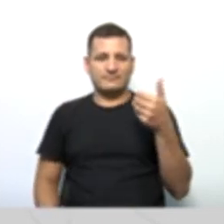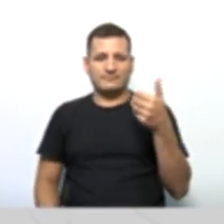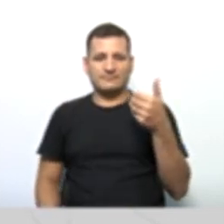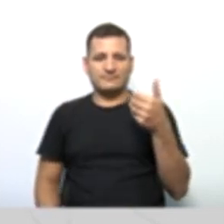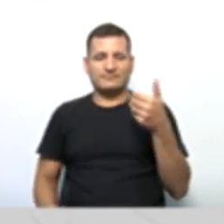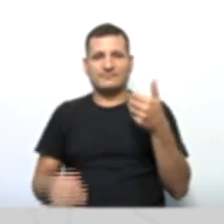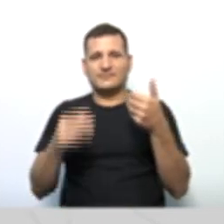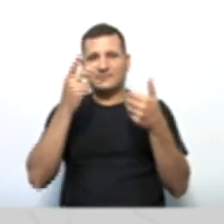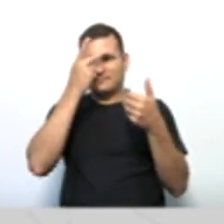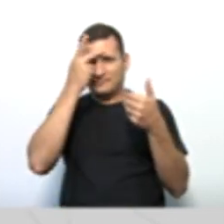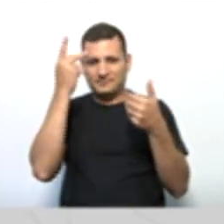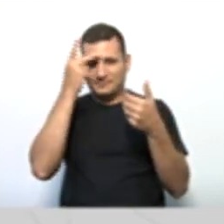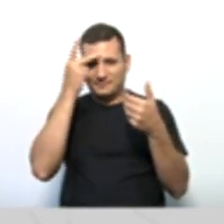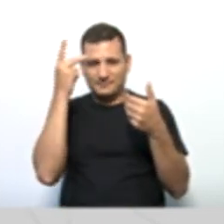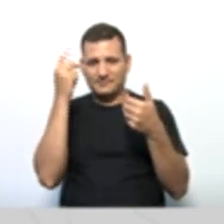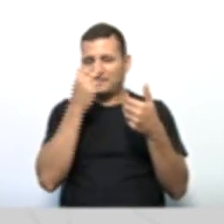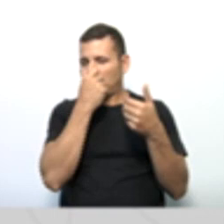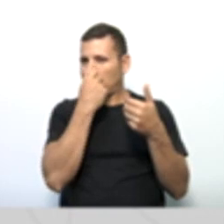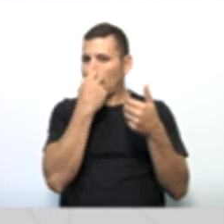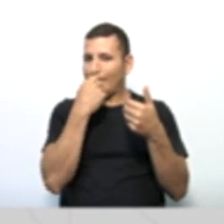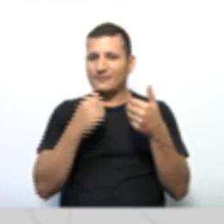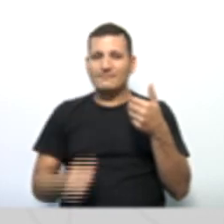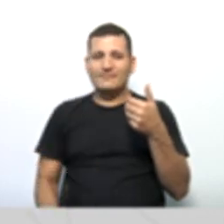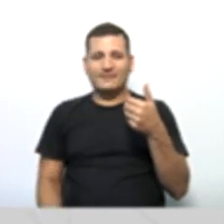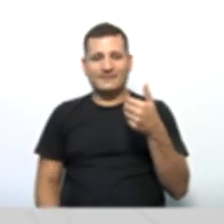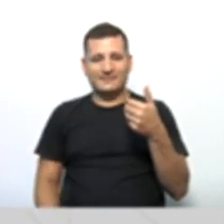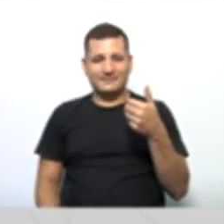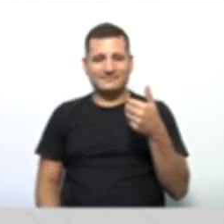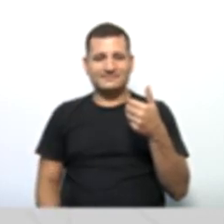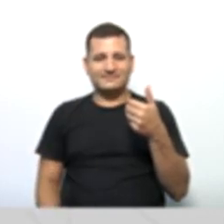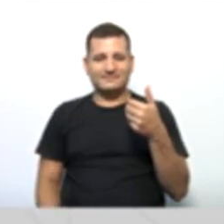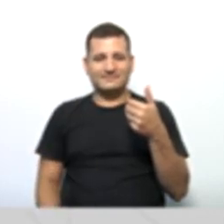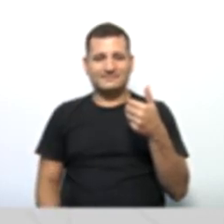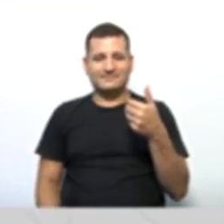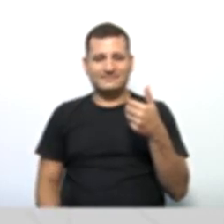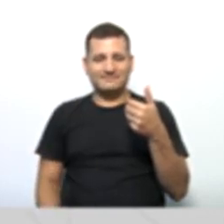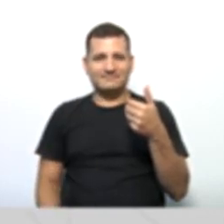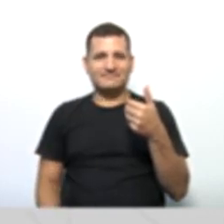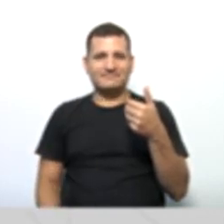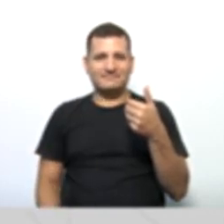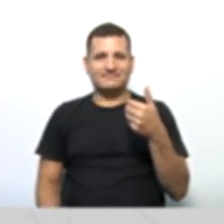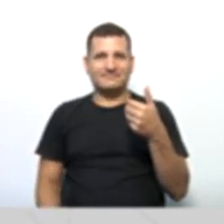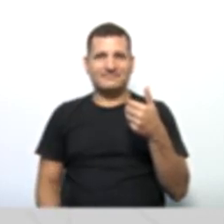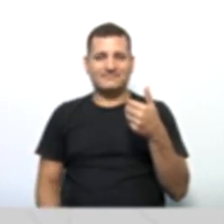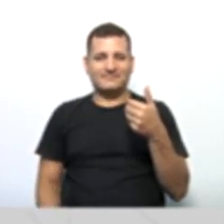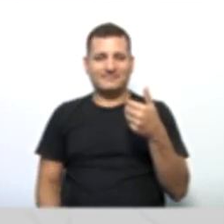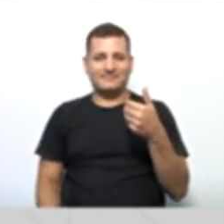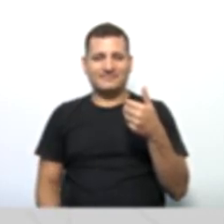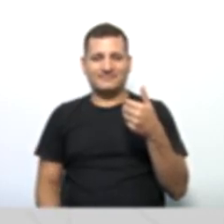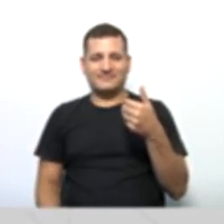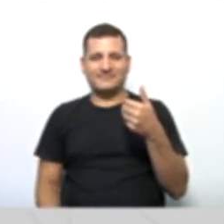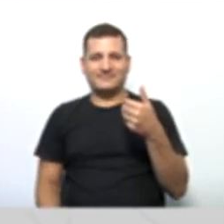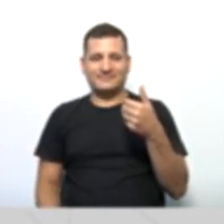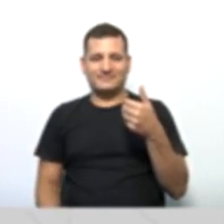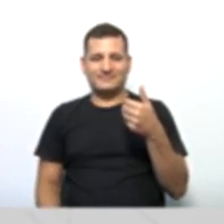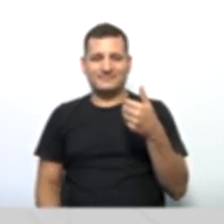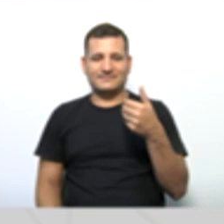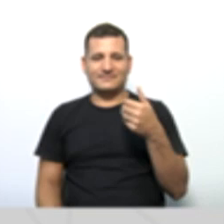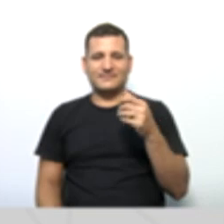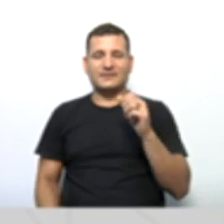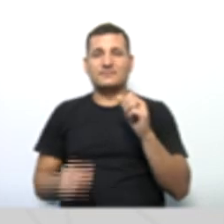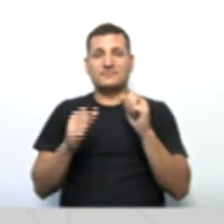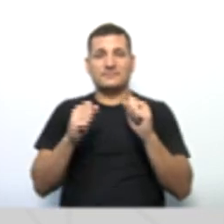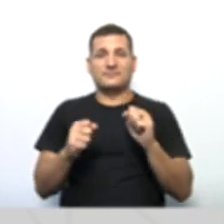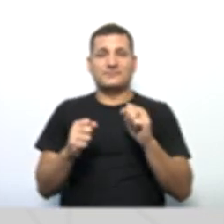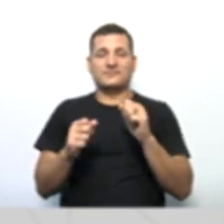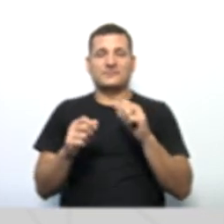até desenhar um bonequinho aqui, ó, esse é você. Quem sou eu? O primeiro. Você está aqui do lado da manivela e pode mudar o trilho